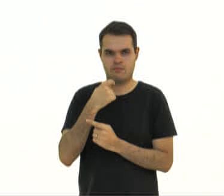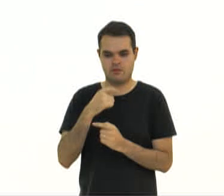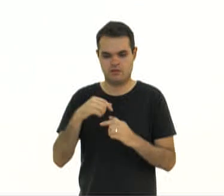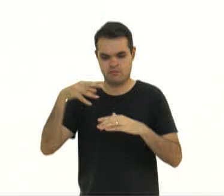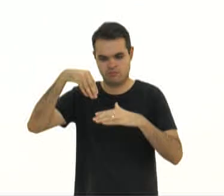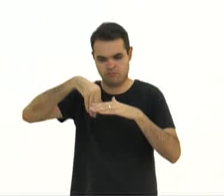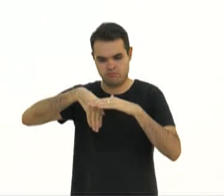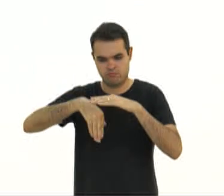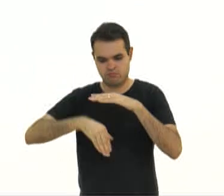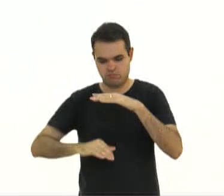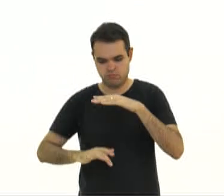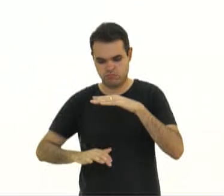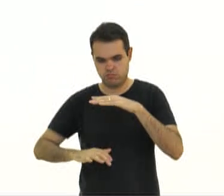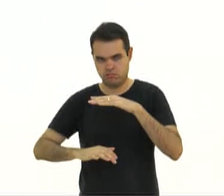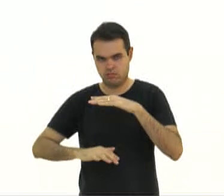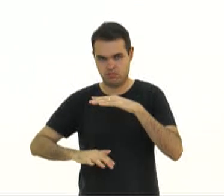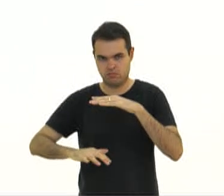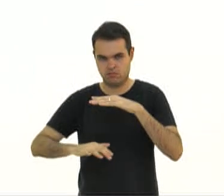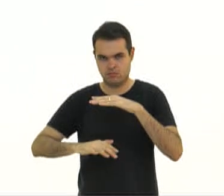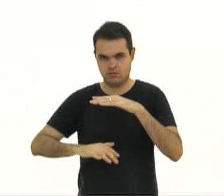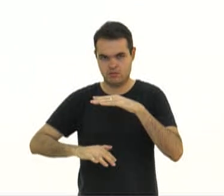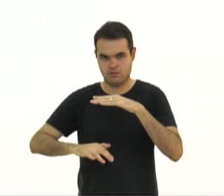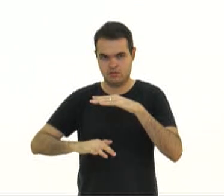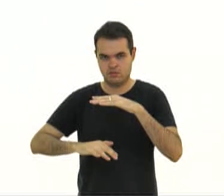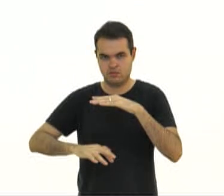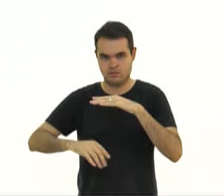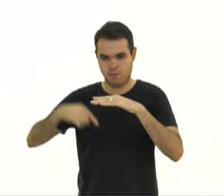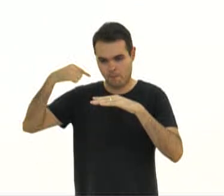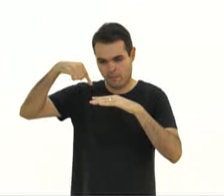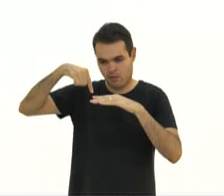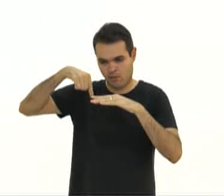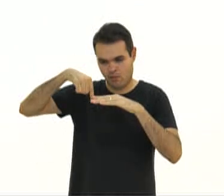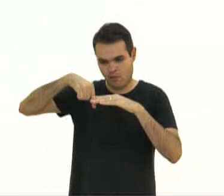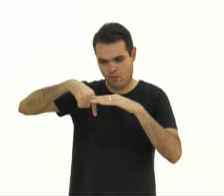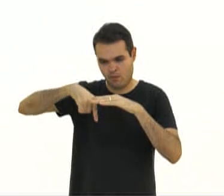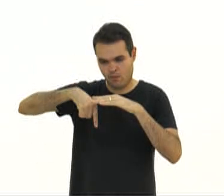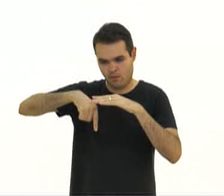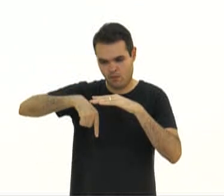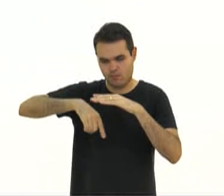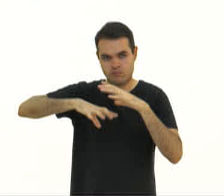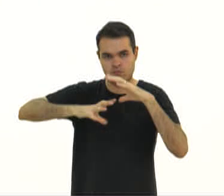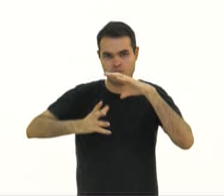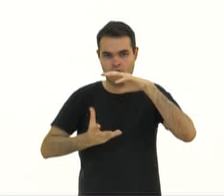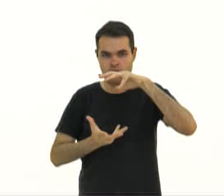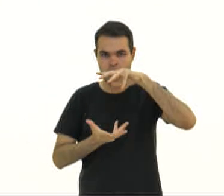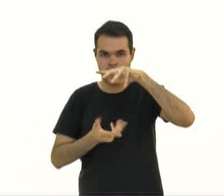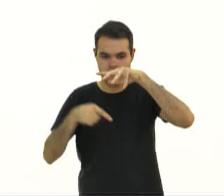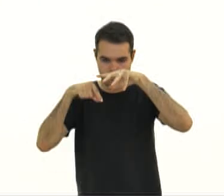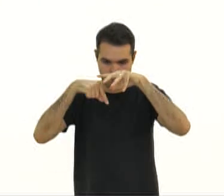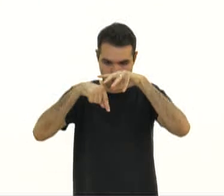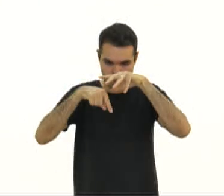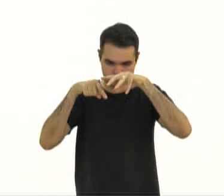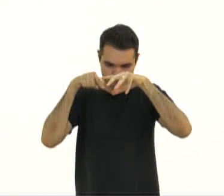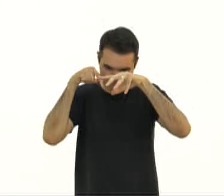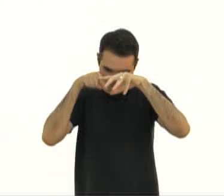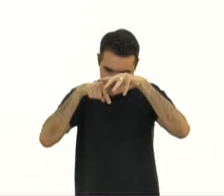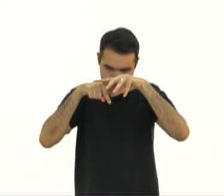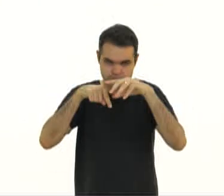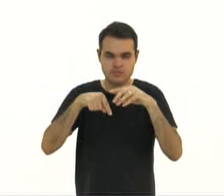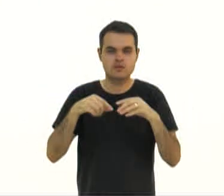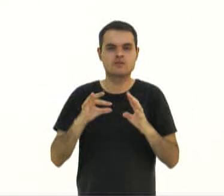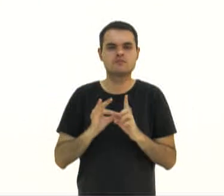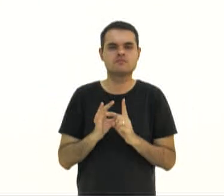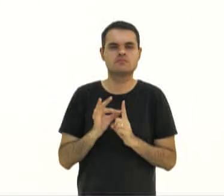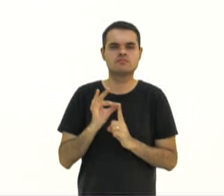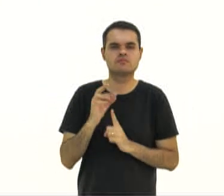certo? Está escrito assim: ao escavar 1 km em direção ao centro da Terra, a temperatura pode chegar até